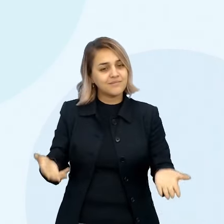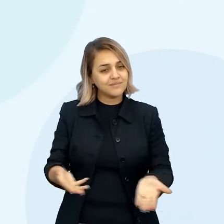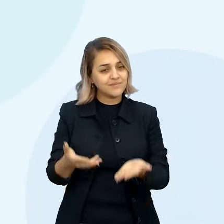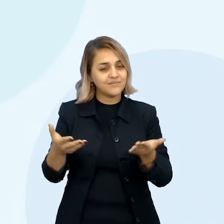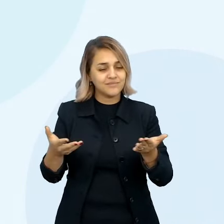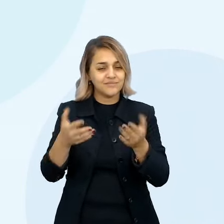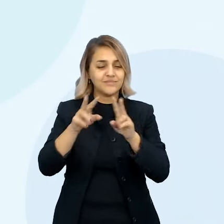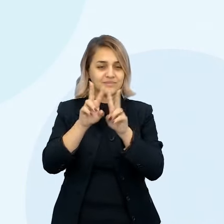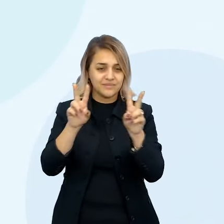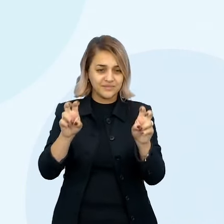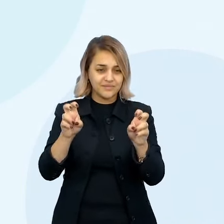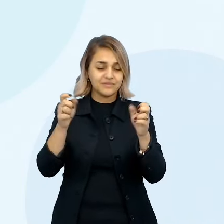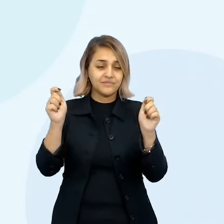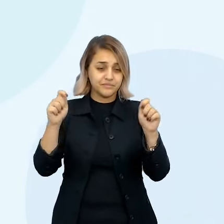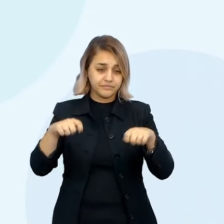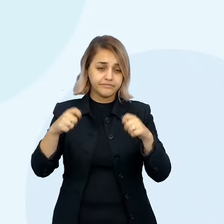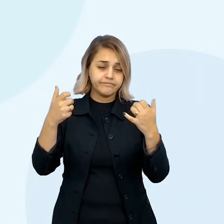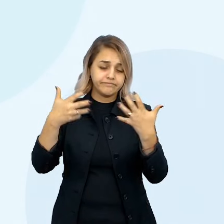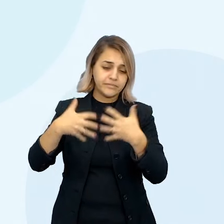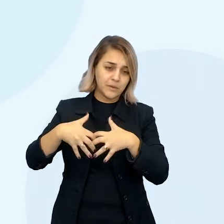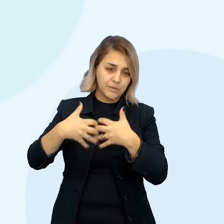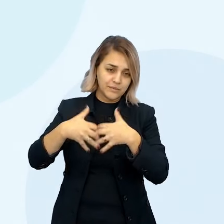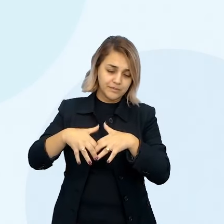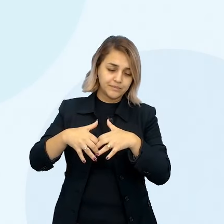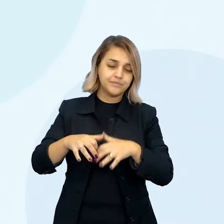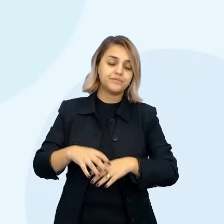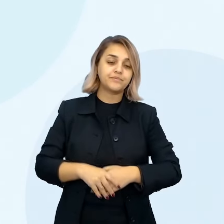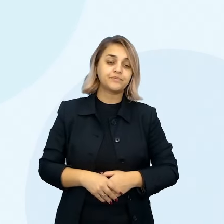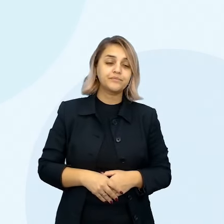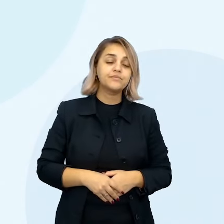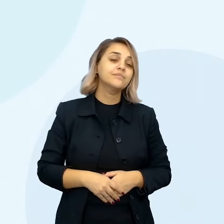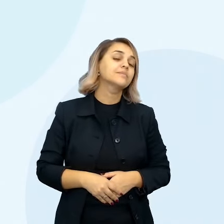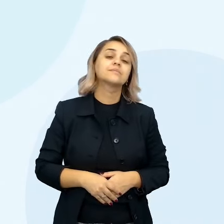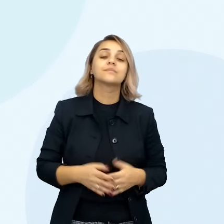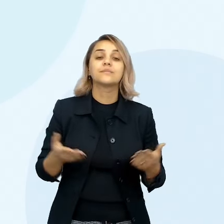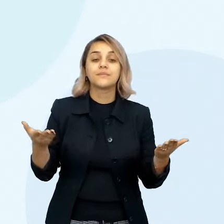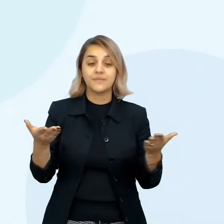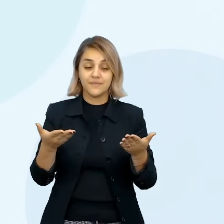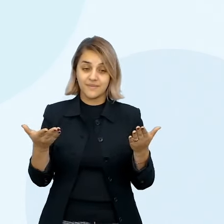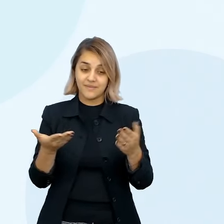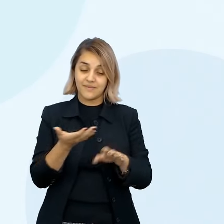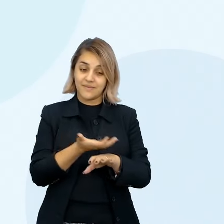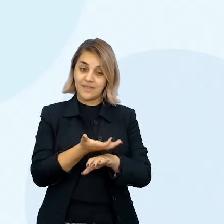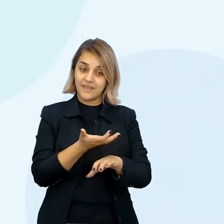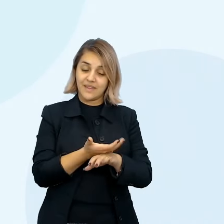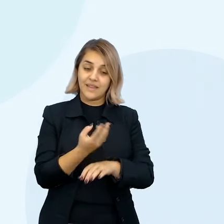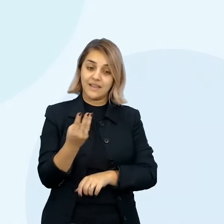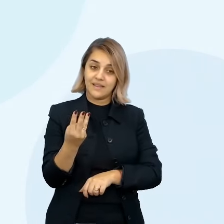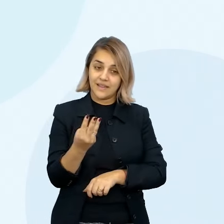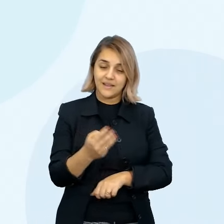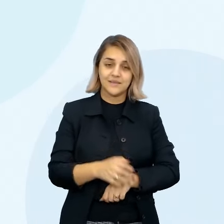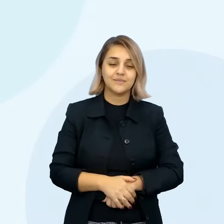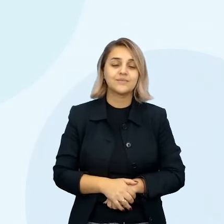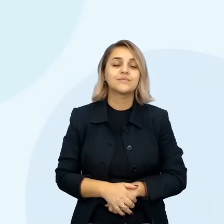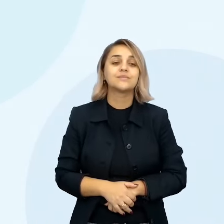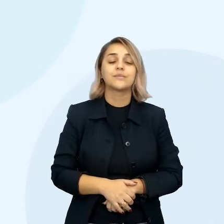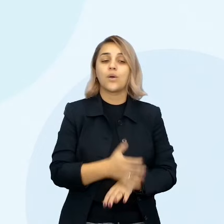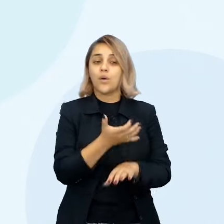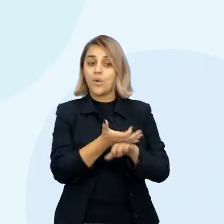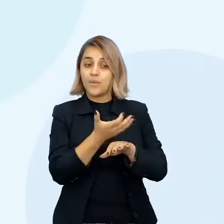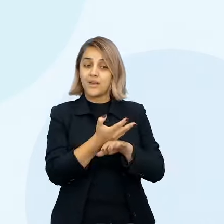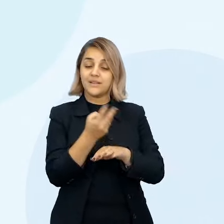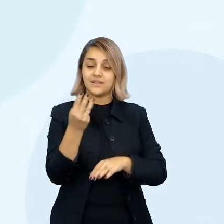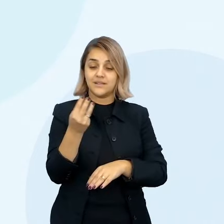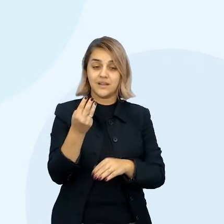questão, essa reflexão. Agora vamos para o componente 3. O componente 3,